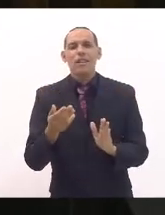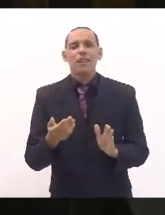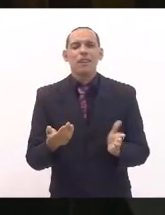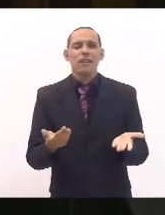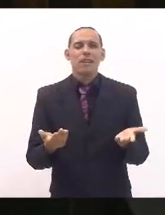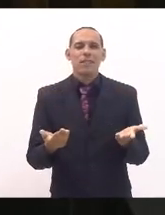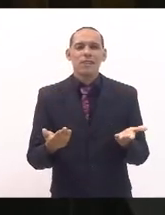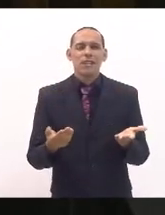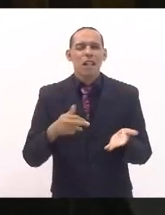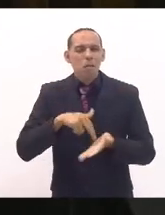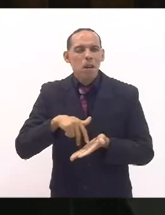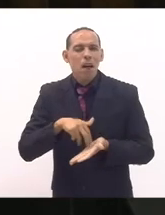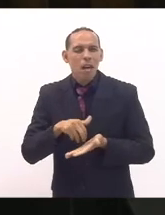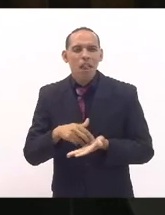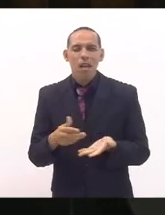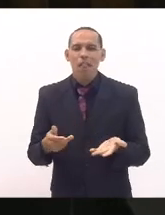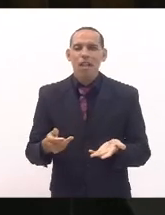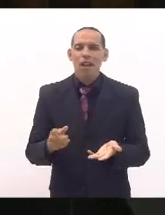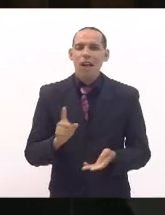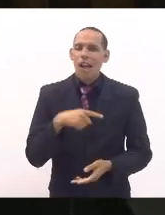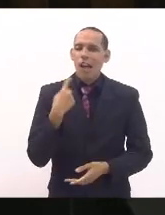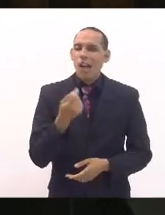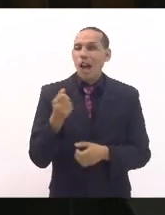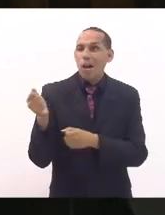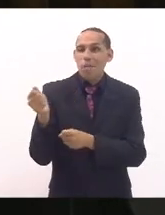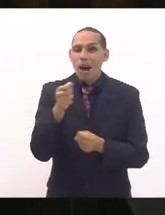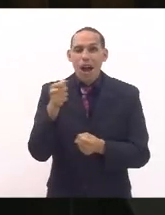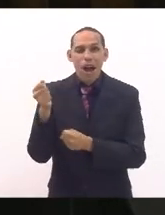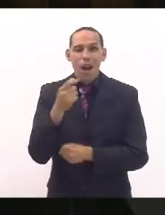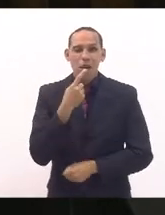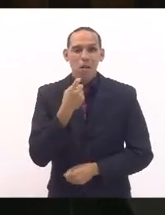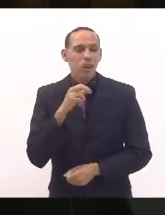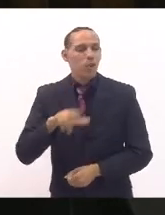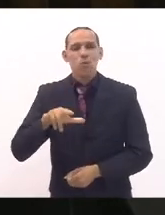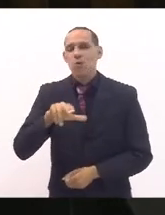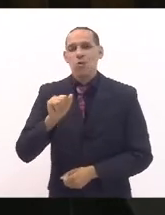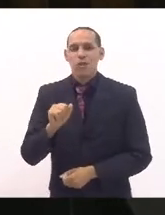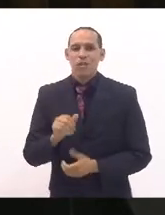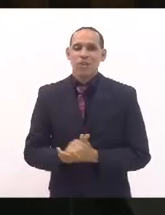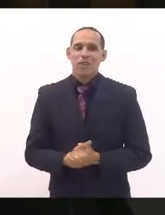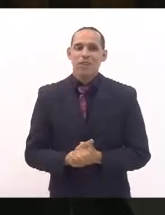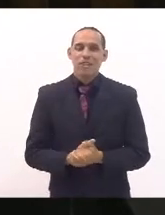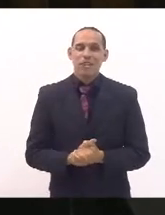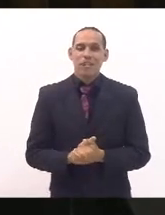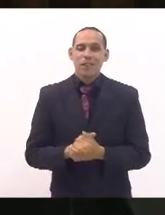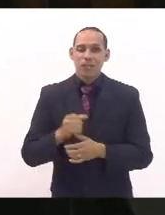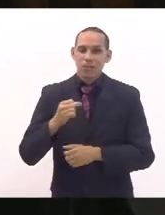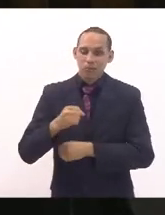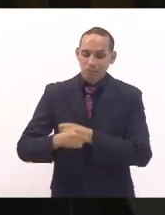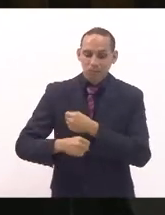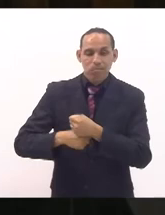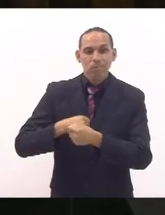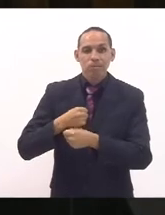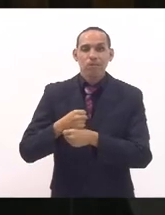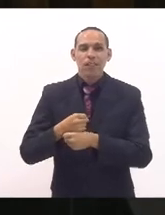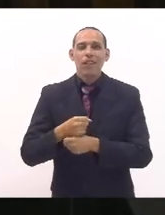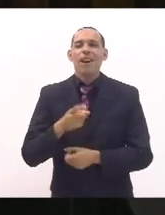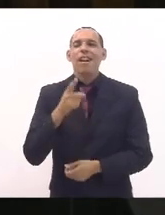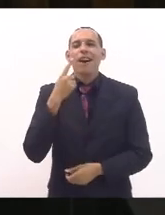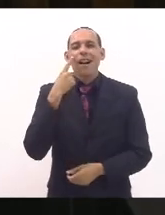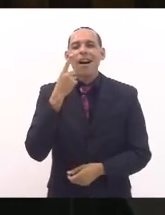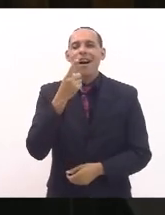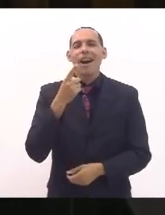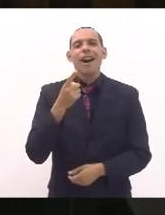estão fazendo a dancinha que a nossa bandeira jamais será vermelha e que em 2000, agora... Ah, aquela